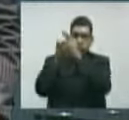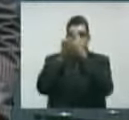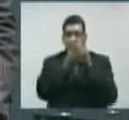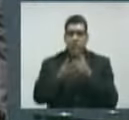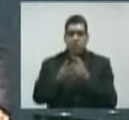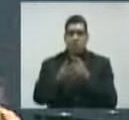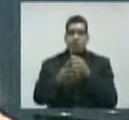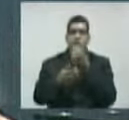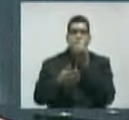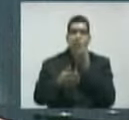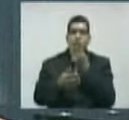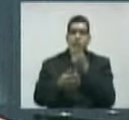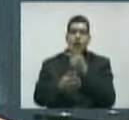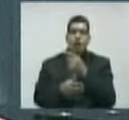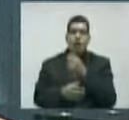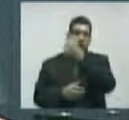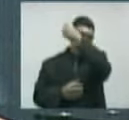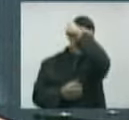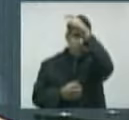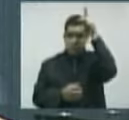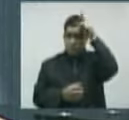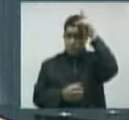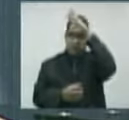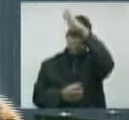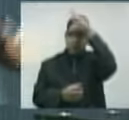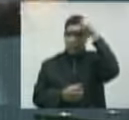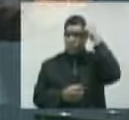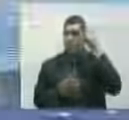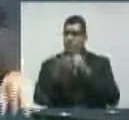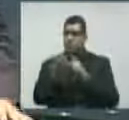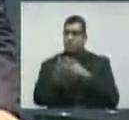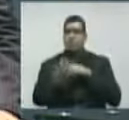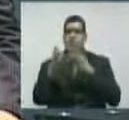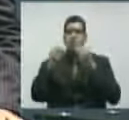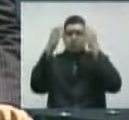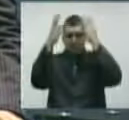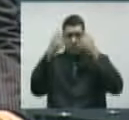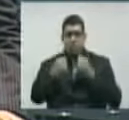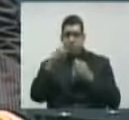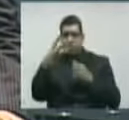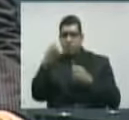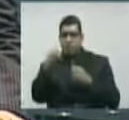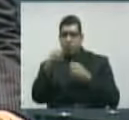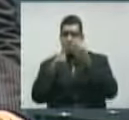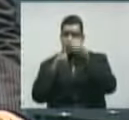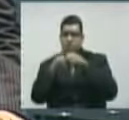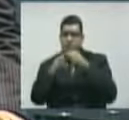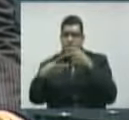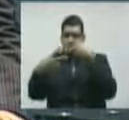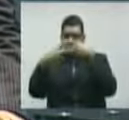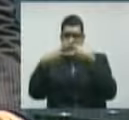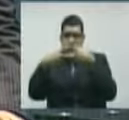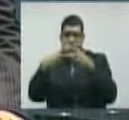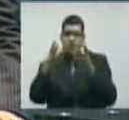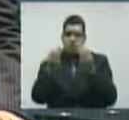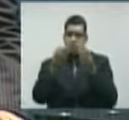O prefeito de Manaus realmente tem muito a explicar desses 30 meses de administração.